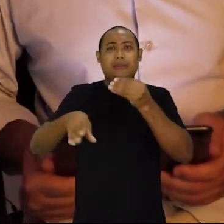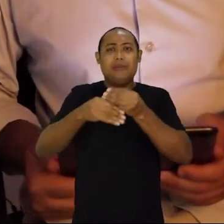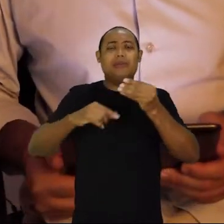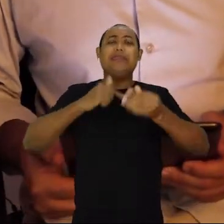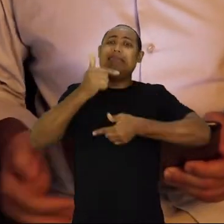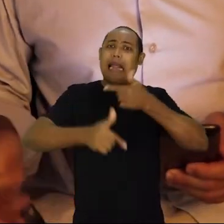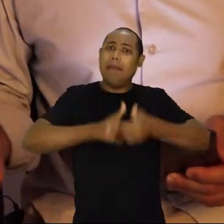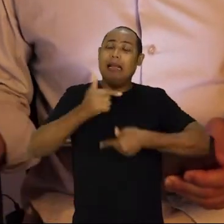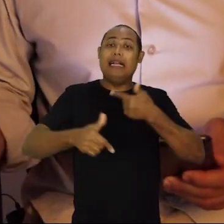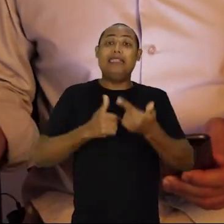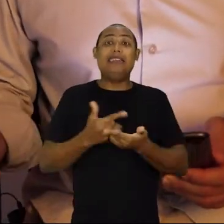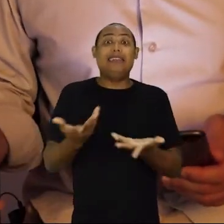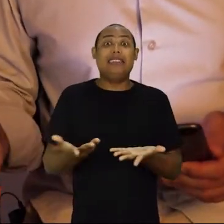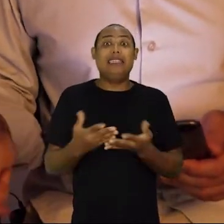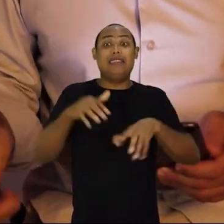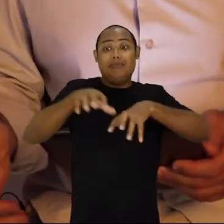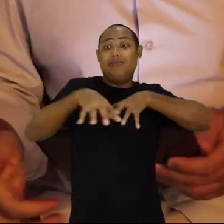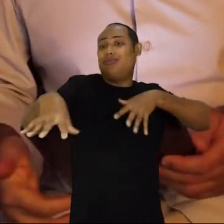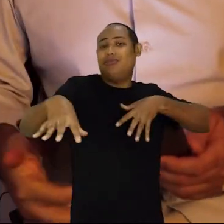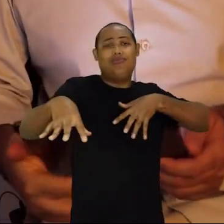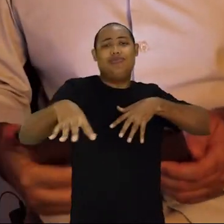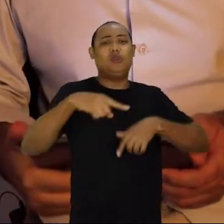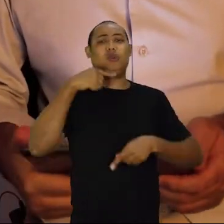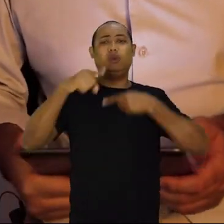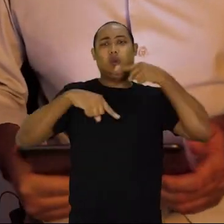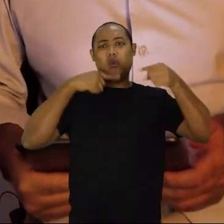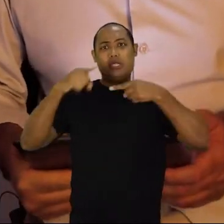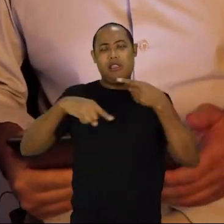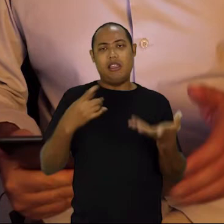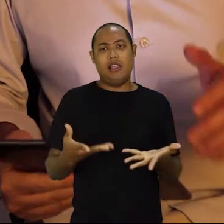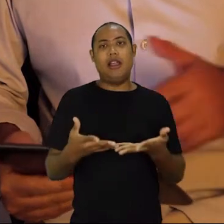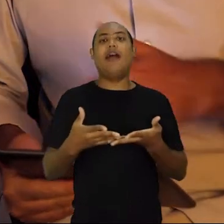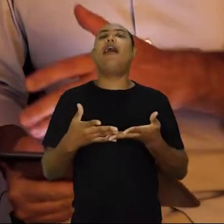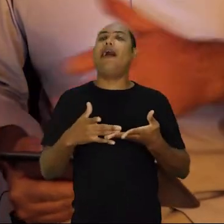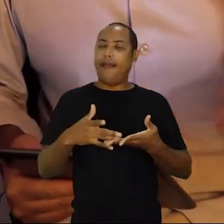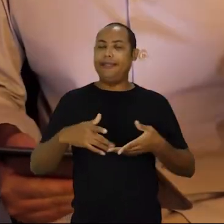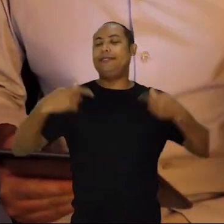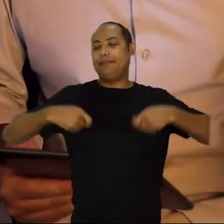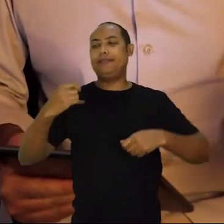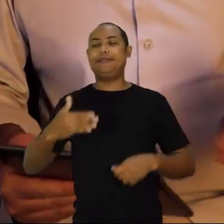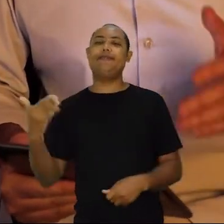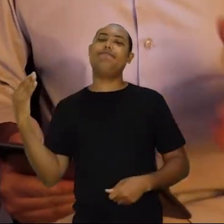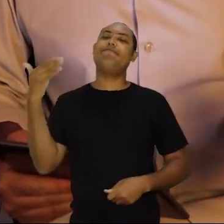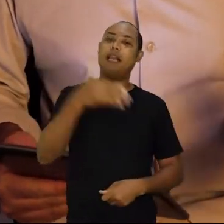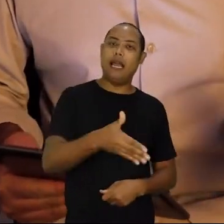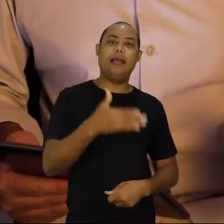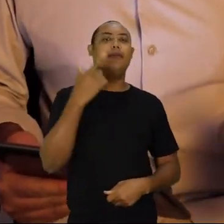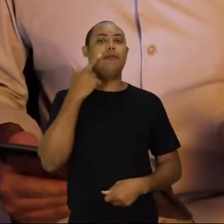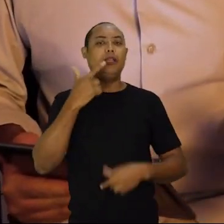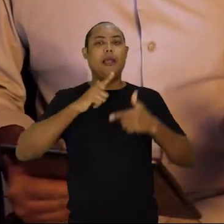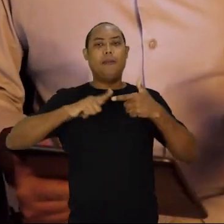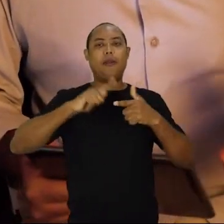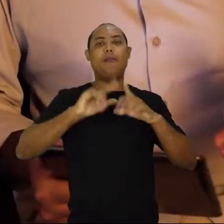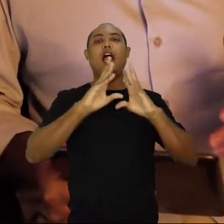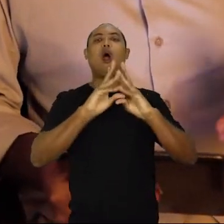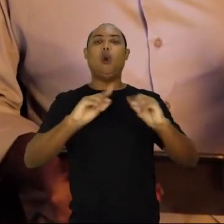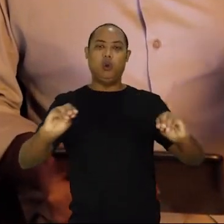um conjunto de demandas que tivemos dificuldades de resolvê-las nesse